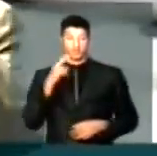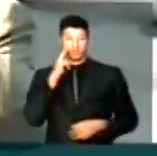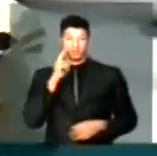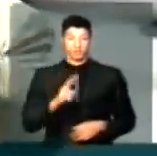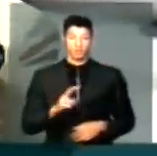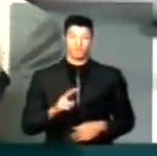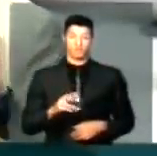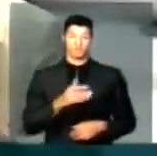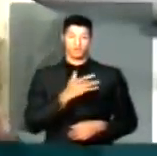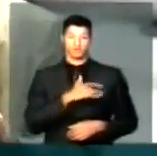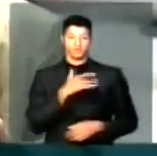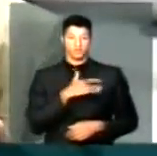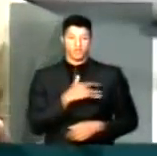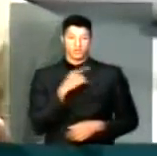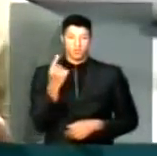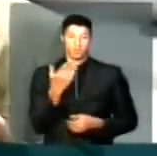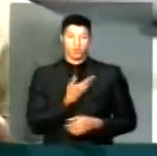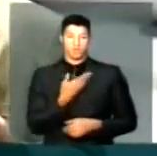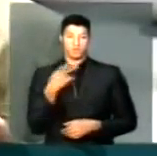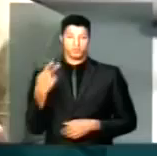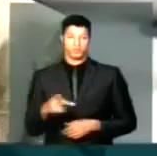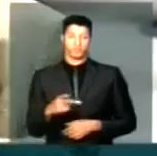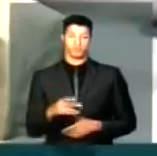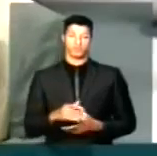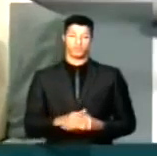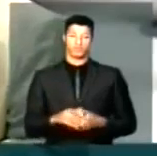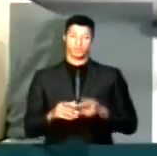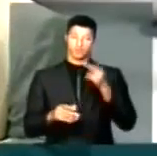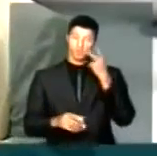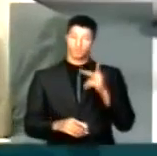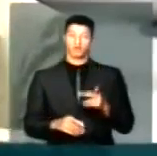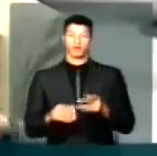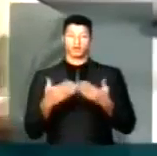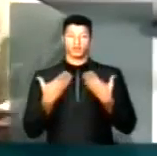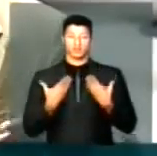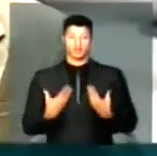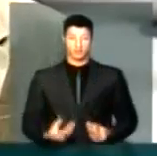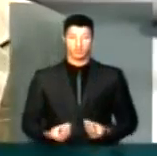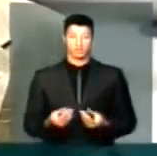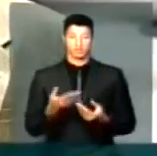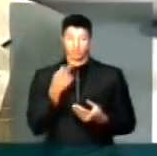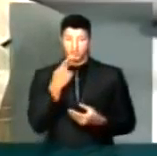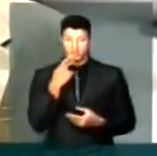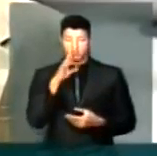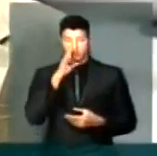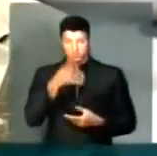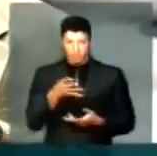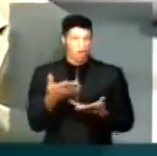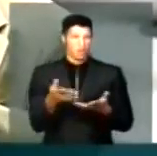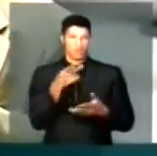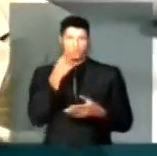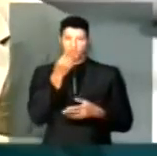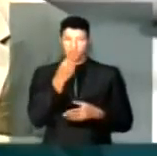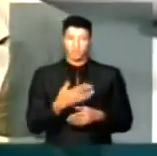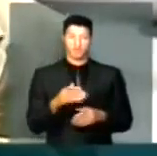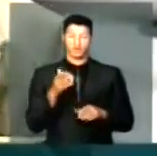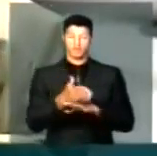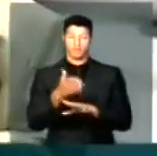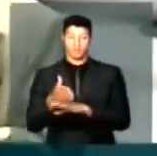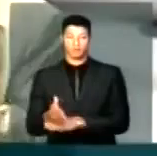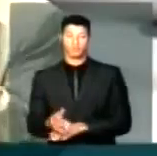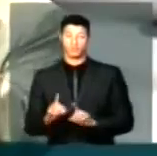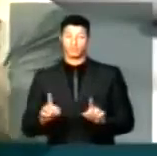solidariedade de um companheiro seu para lhe elogiar, para criticar, para